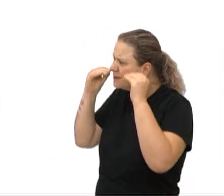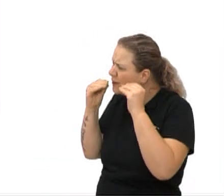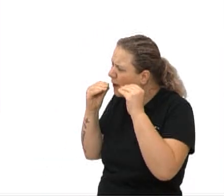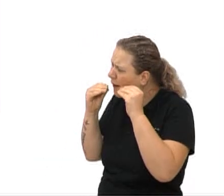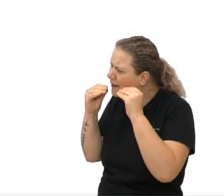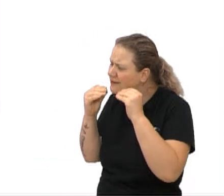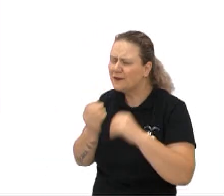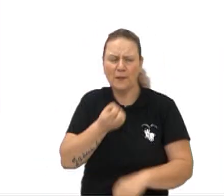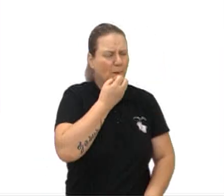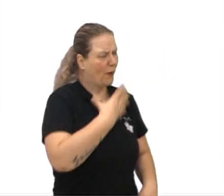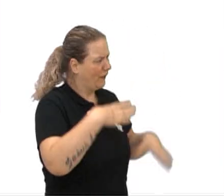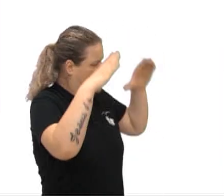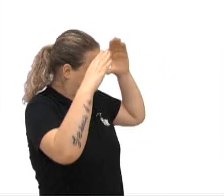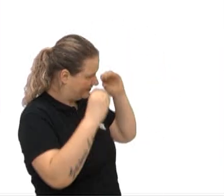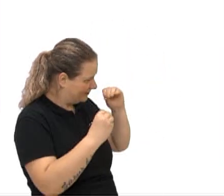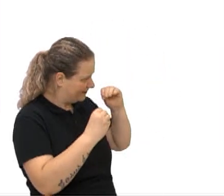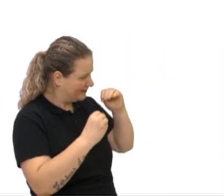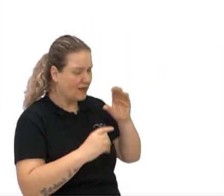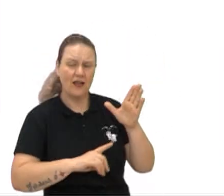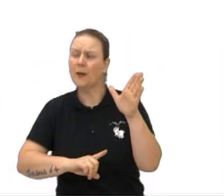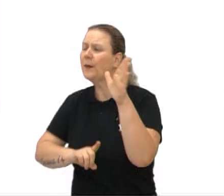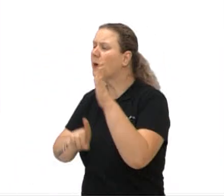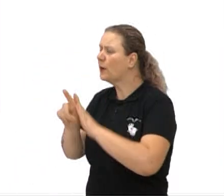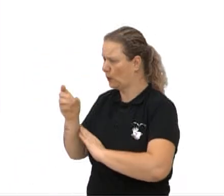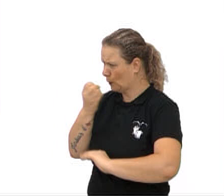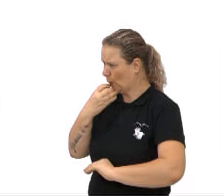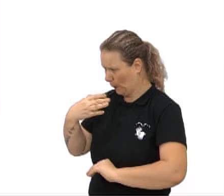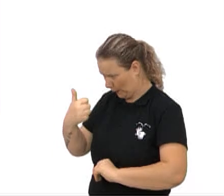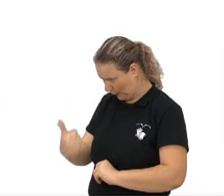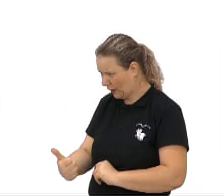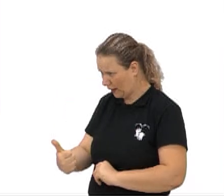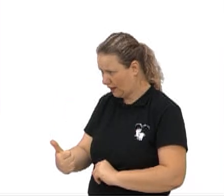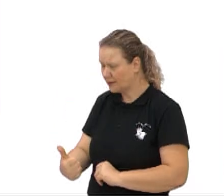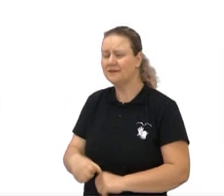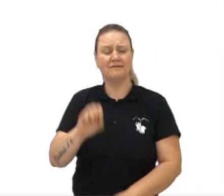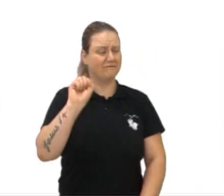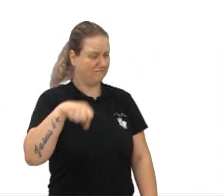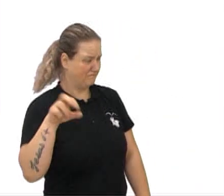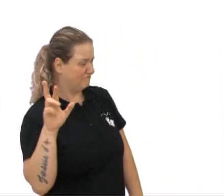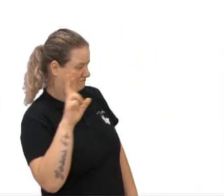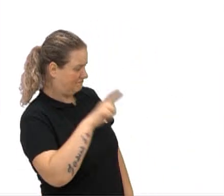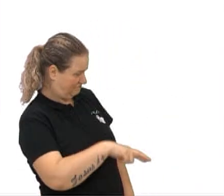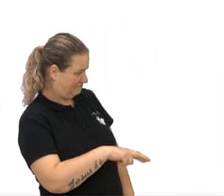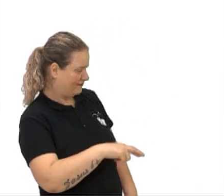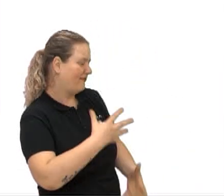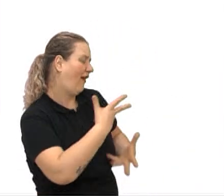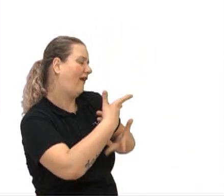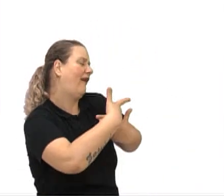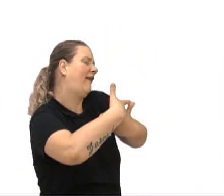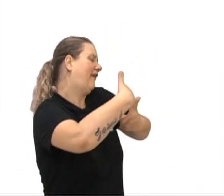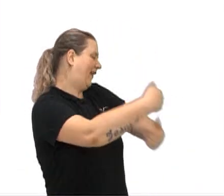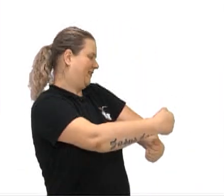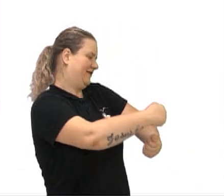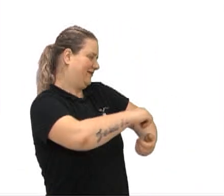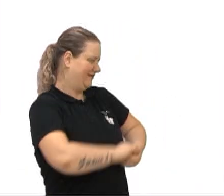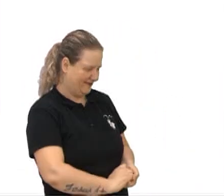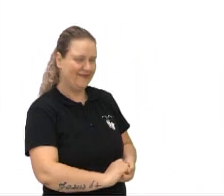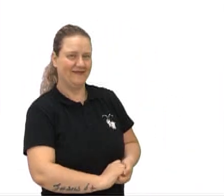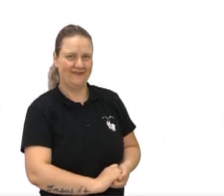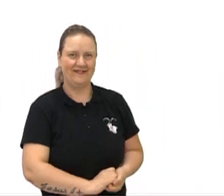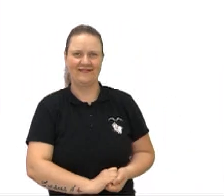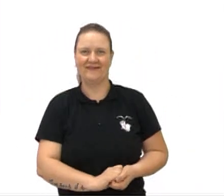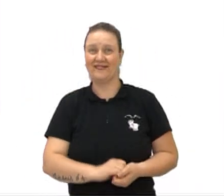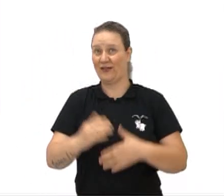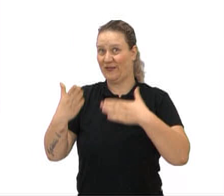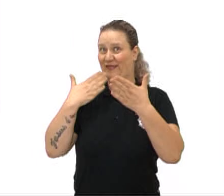responde, boa noite. A Rosa pergunta, tudo bem? Ele responde, sim, estupendamente. Assim ficou, então,